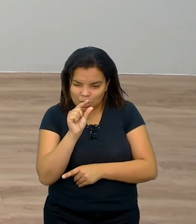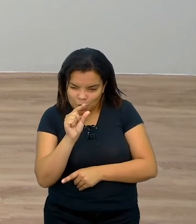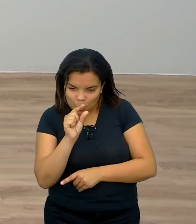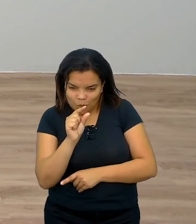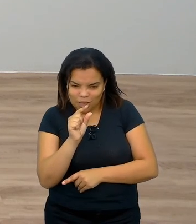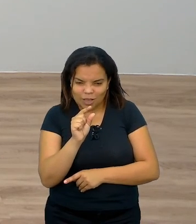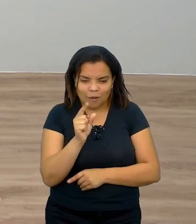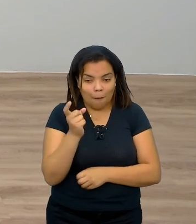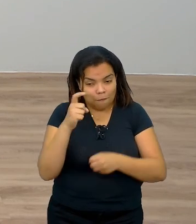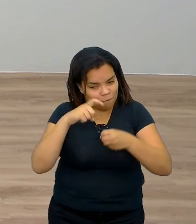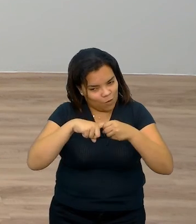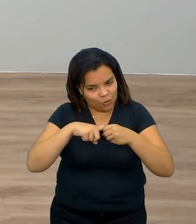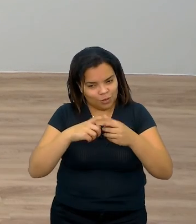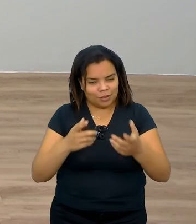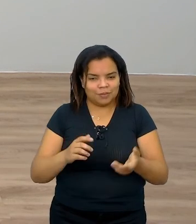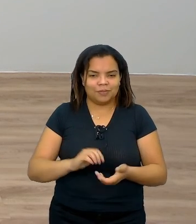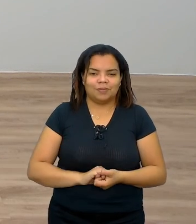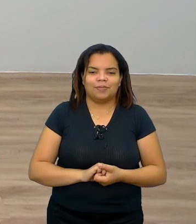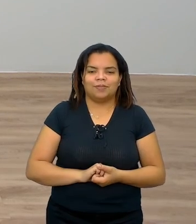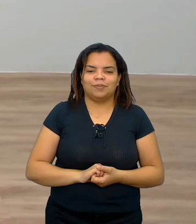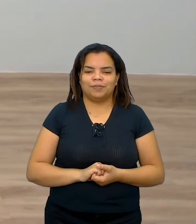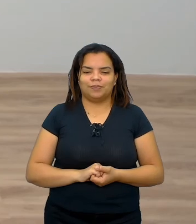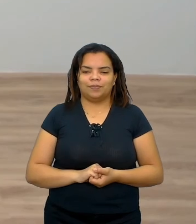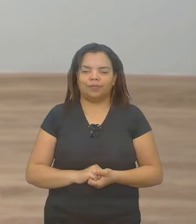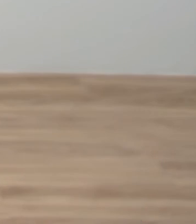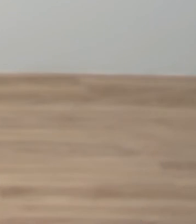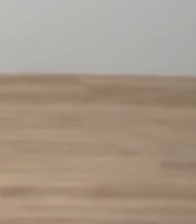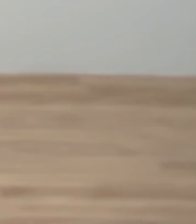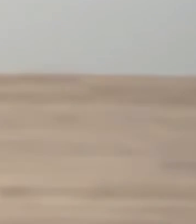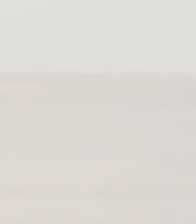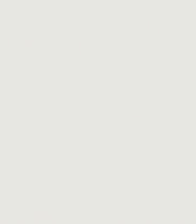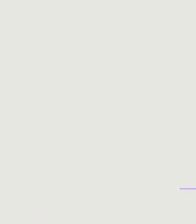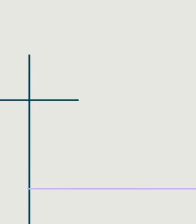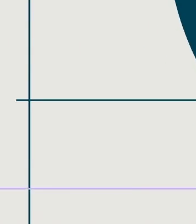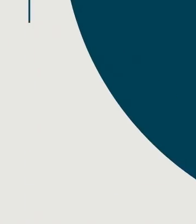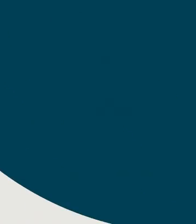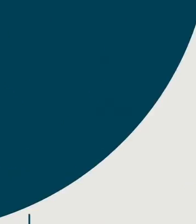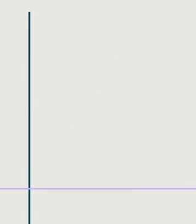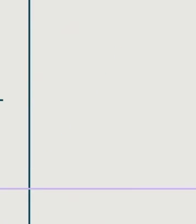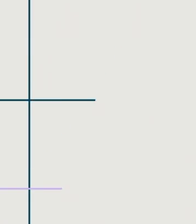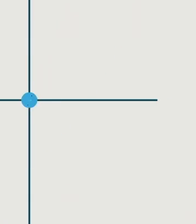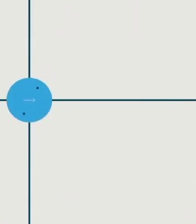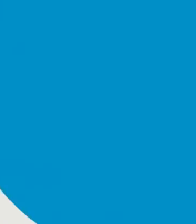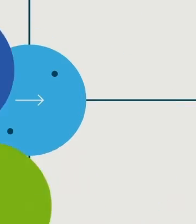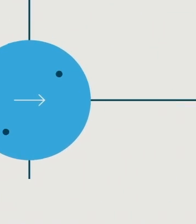para o nosso momento de interação. Até mais!